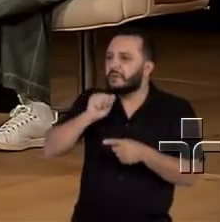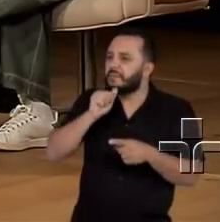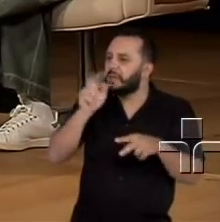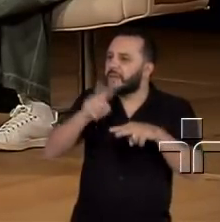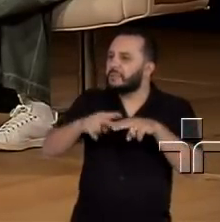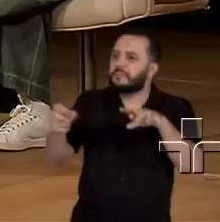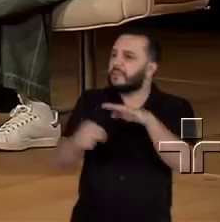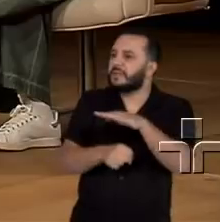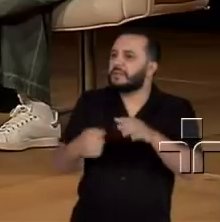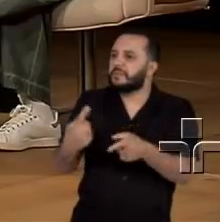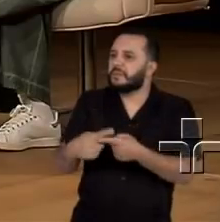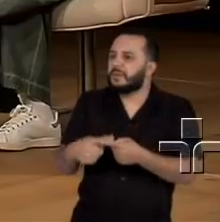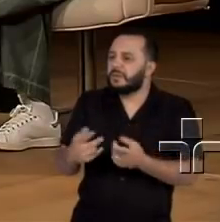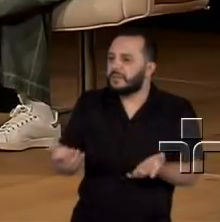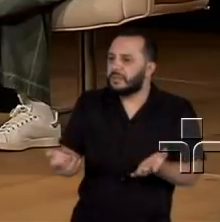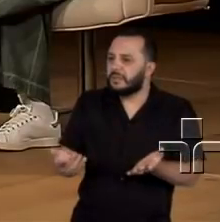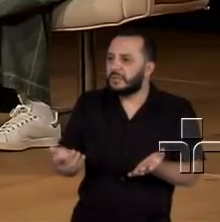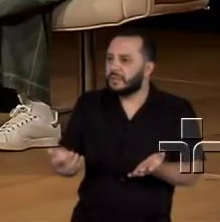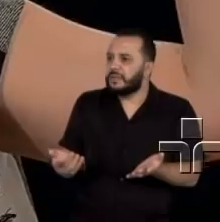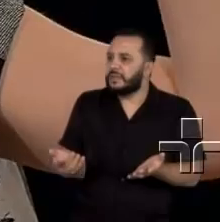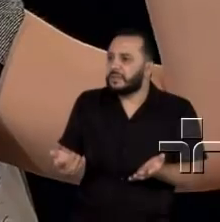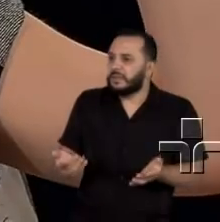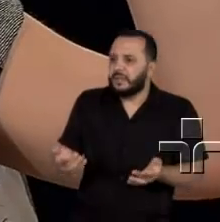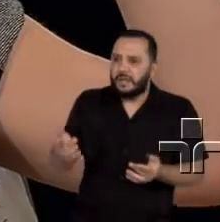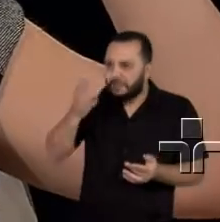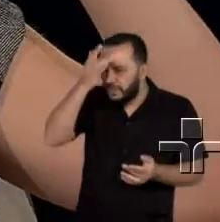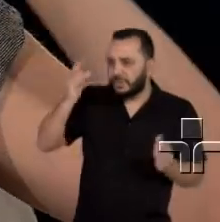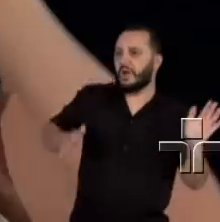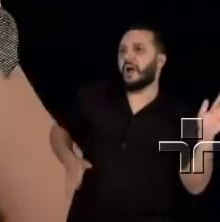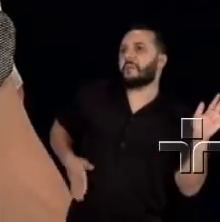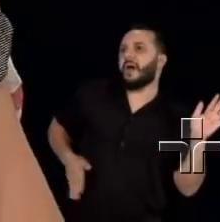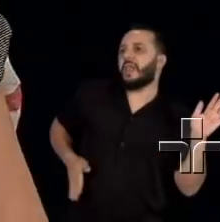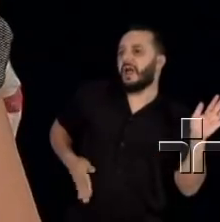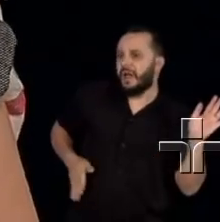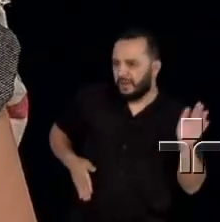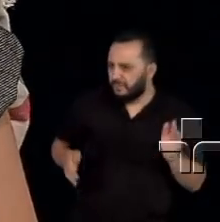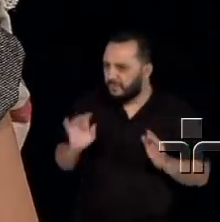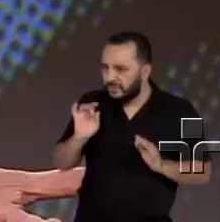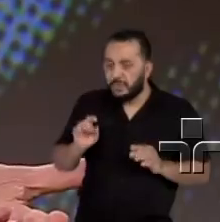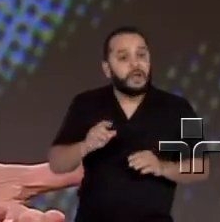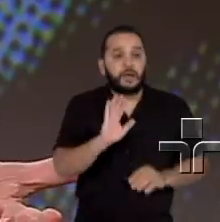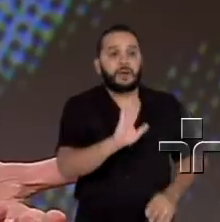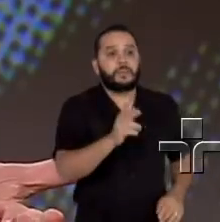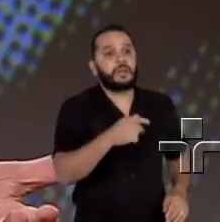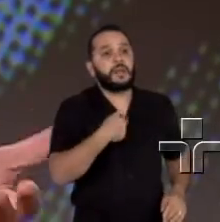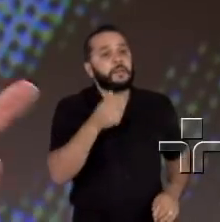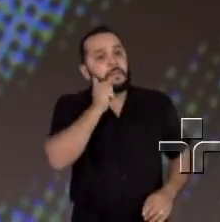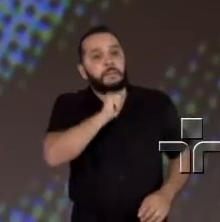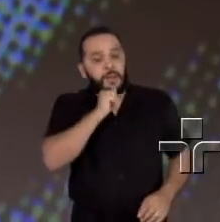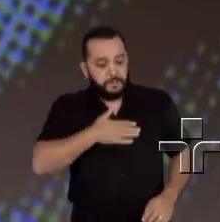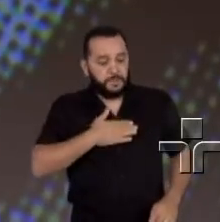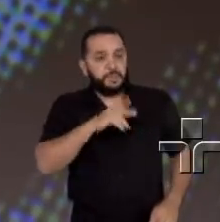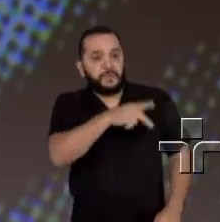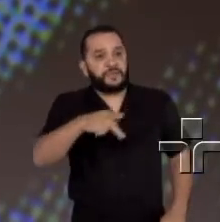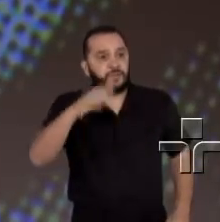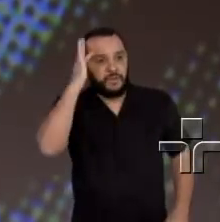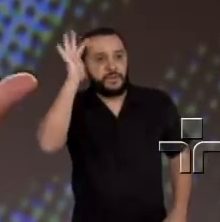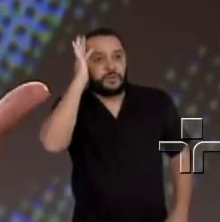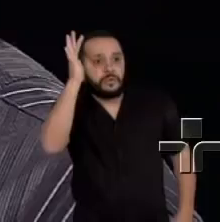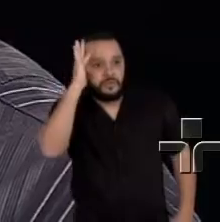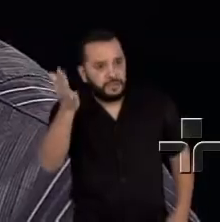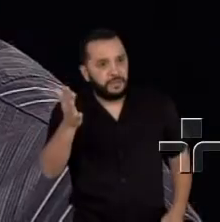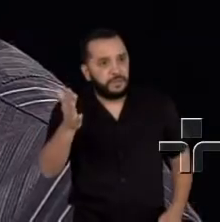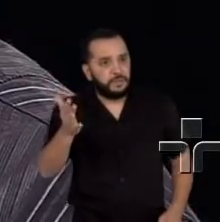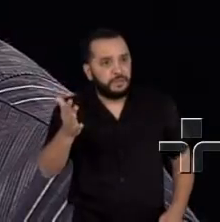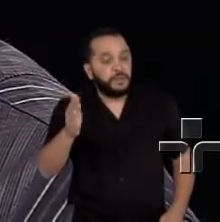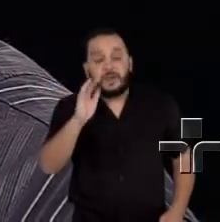te pergunto porque as a pessoas faculdade falam assim, de filosofia... só que é marginal é que é preso na ditadura. Não, porque minha mãe era professora da filosofia e houve uma denúncia